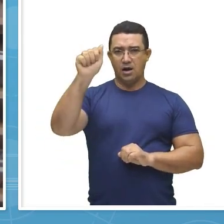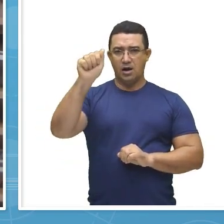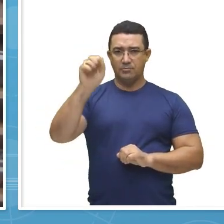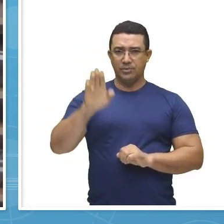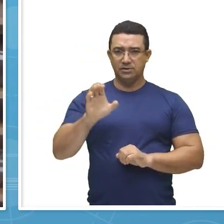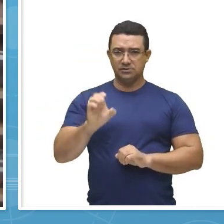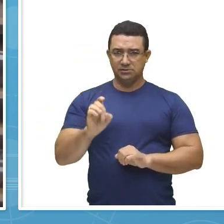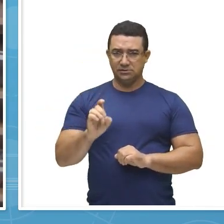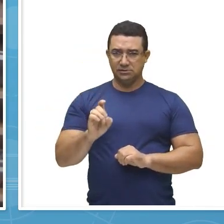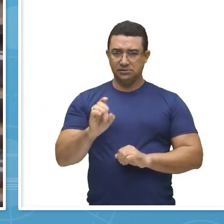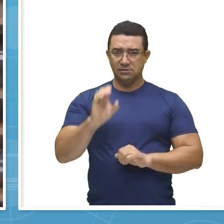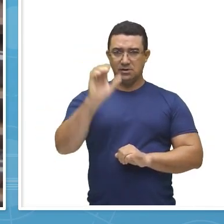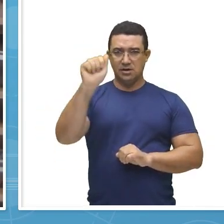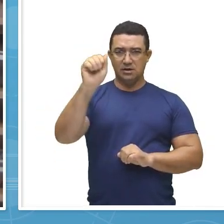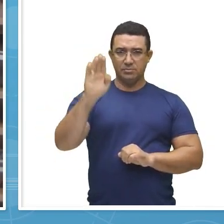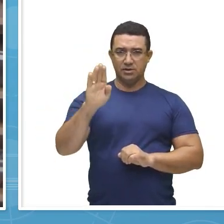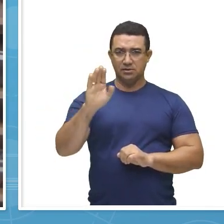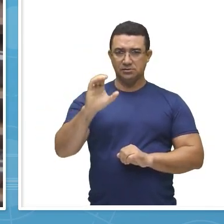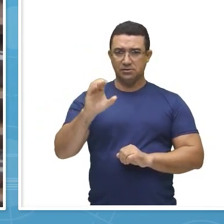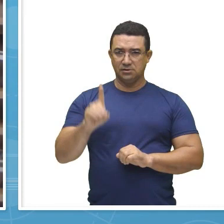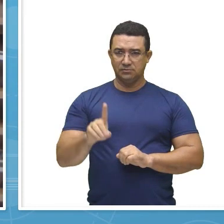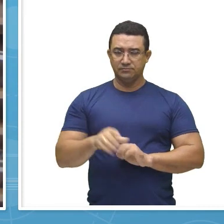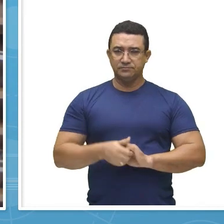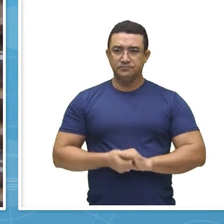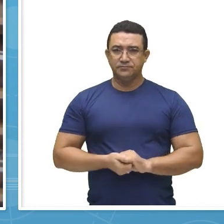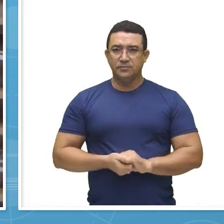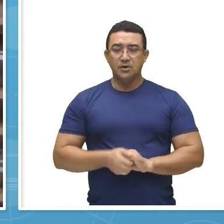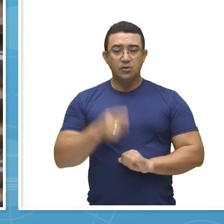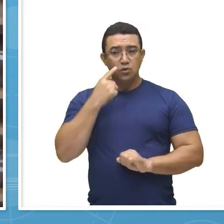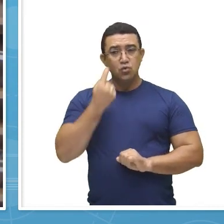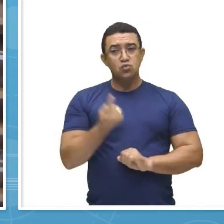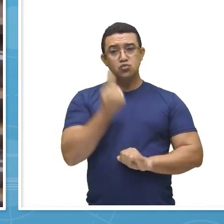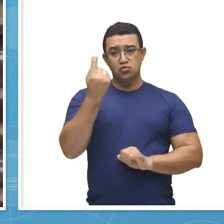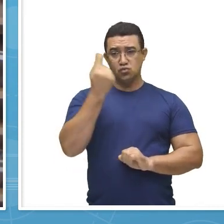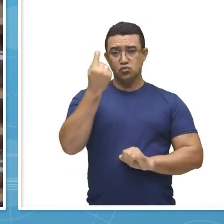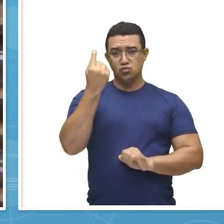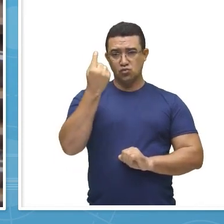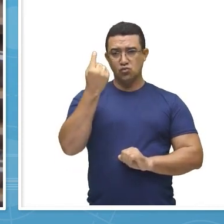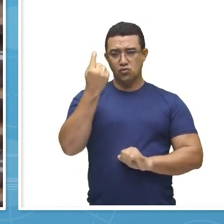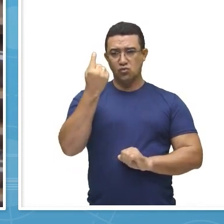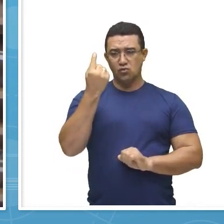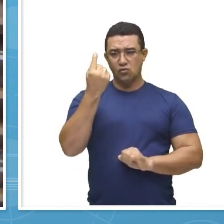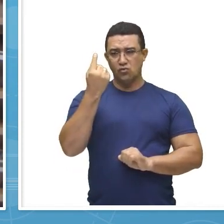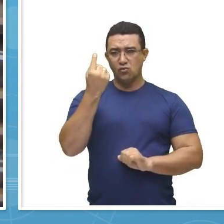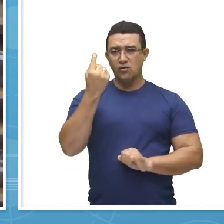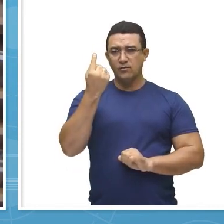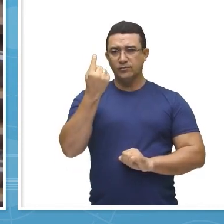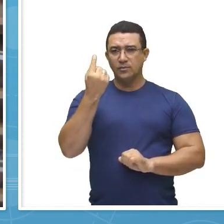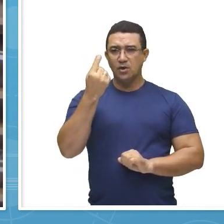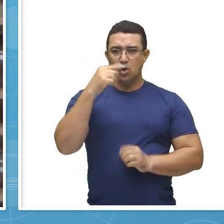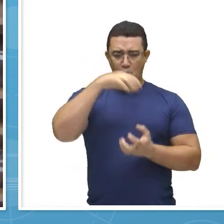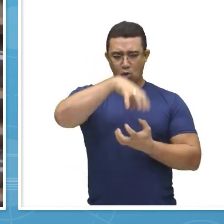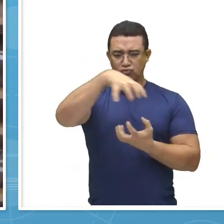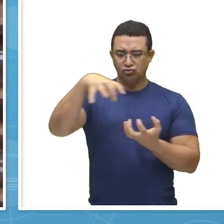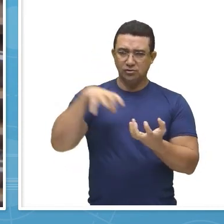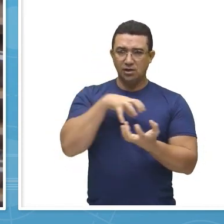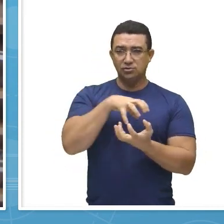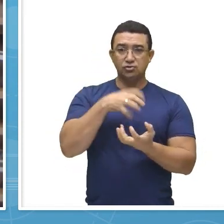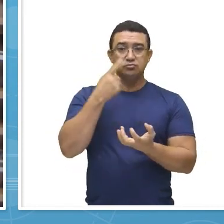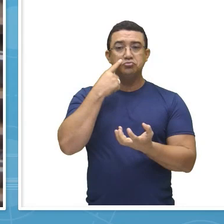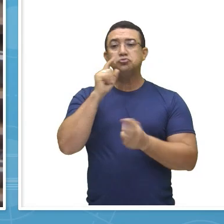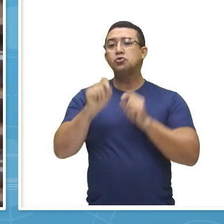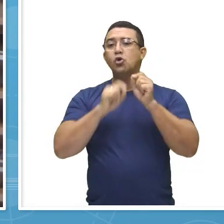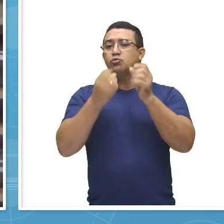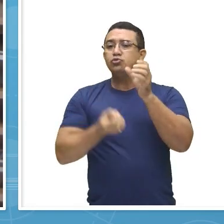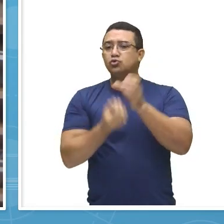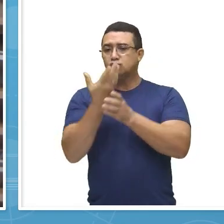sobre esse único bloco continental que iniciou, né, esse processo da configuração dos continentes, e isso